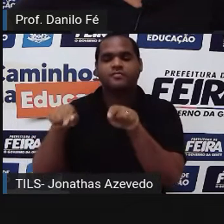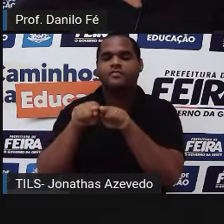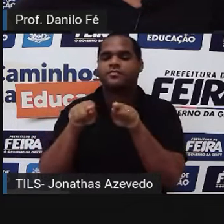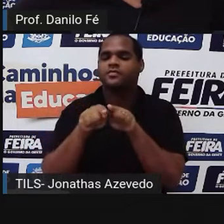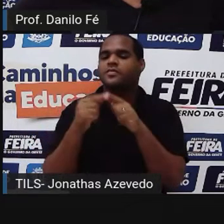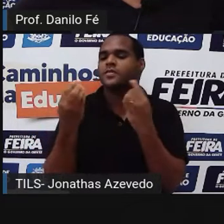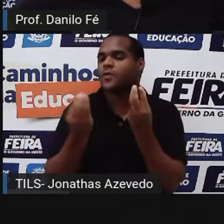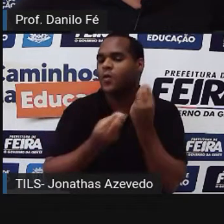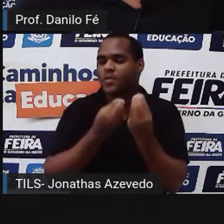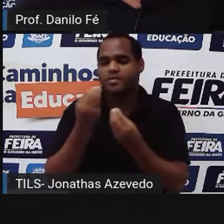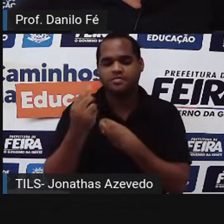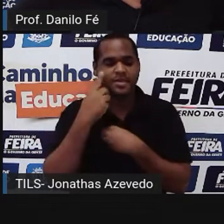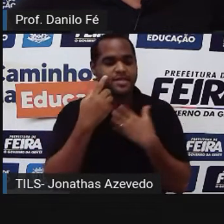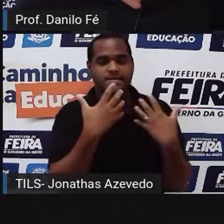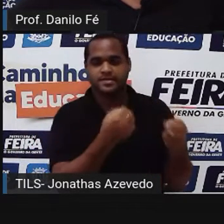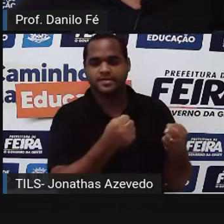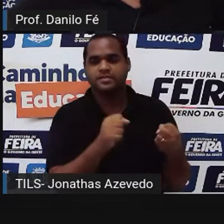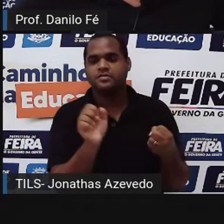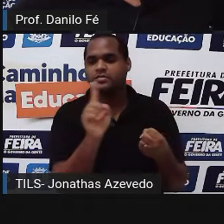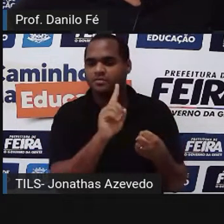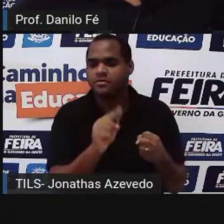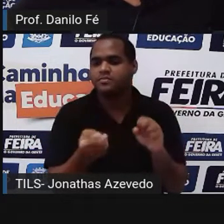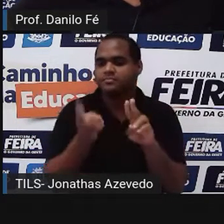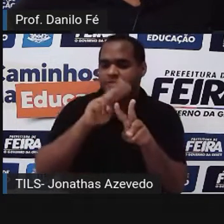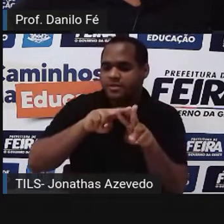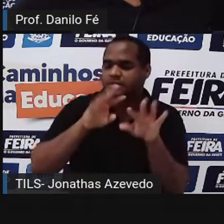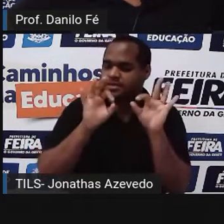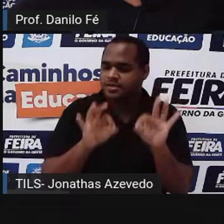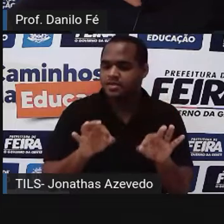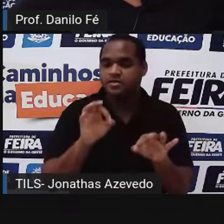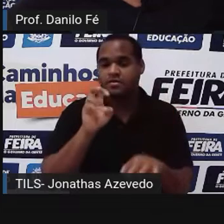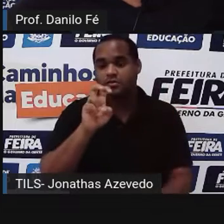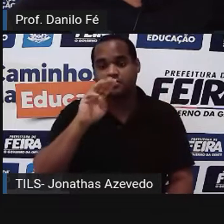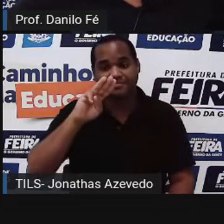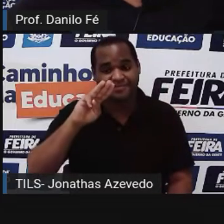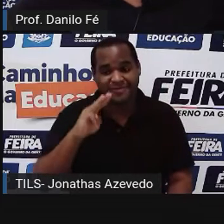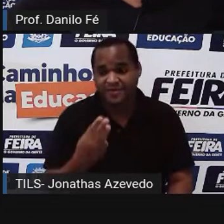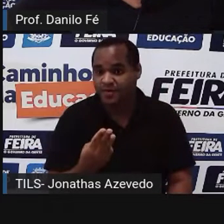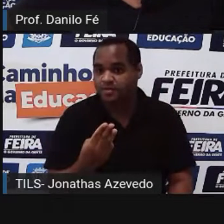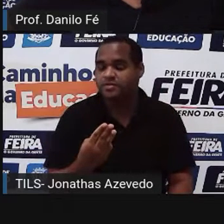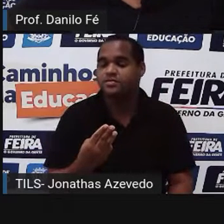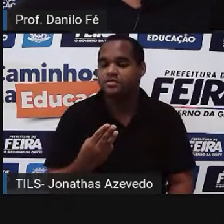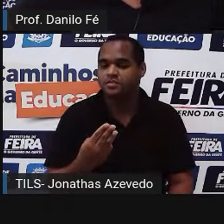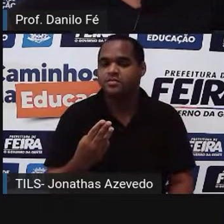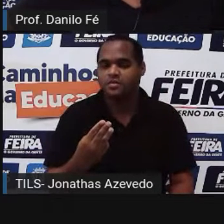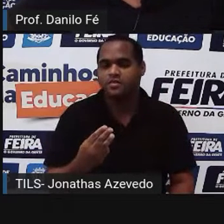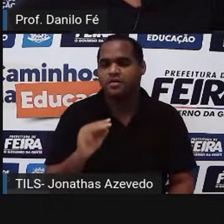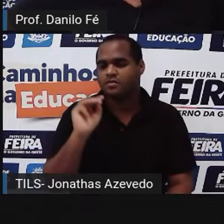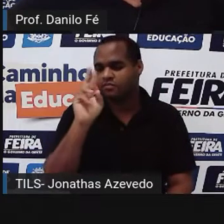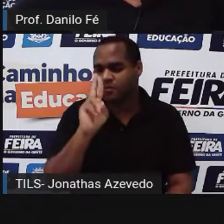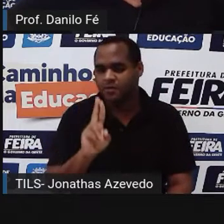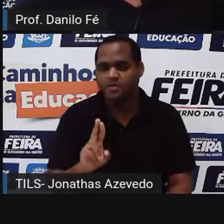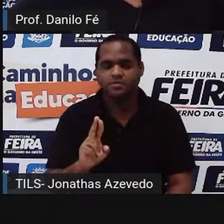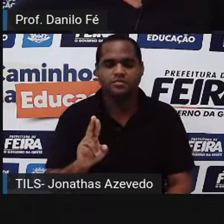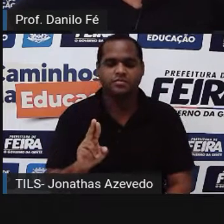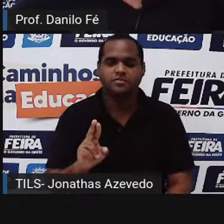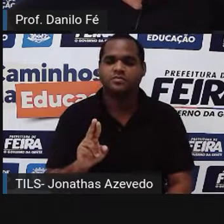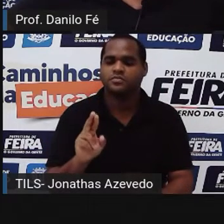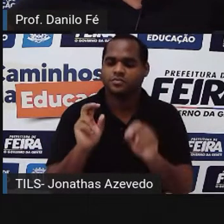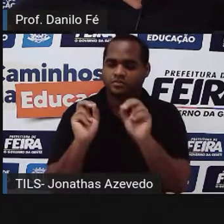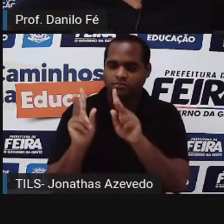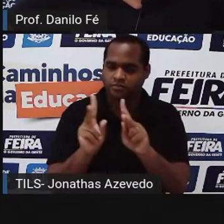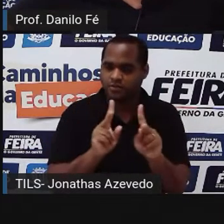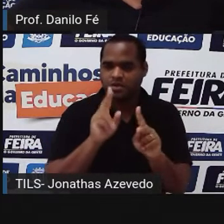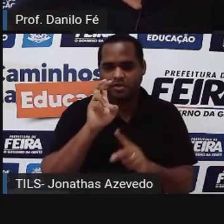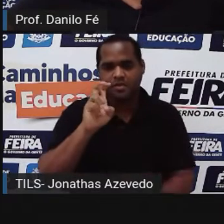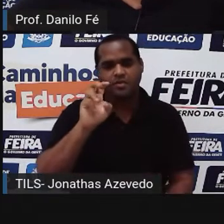tratavam de um modo indigno prisioneiros de guerra. Eram 5 milhões e meio de prisioneiros russos. Desses 5